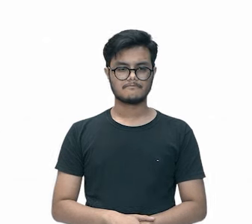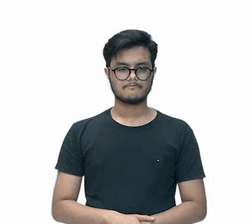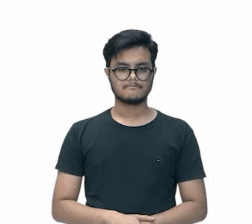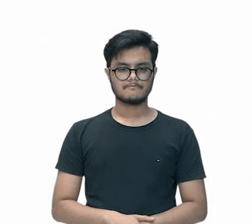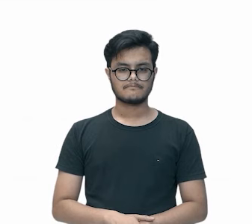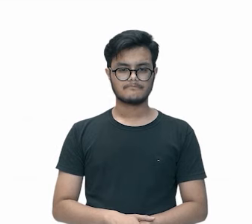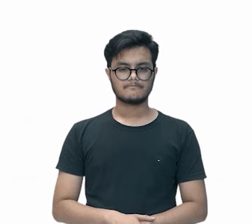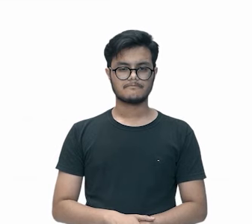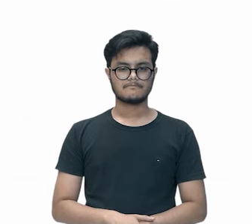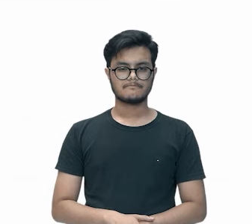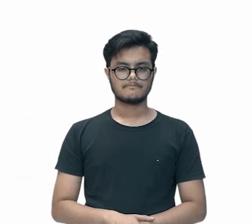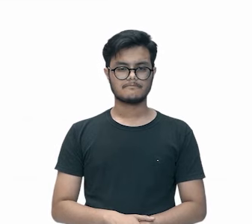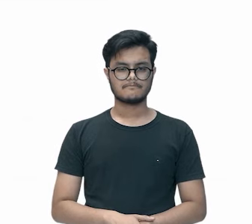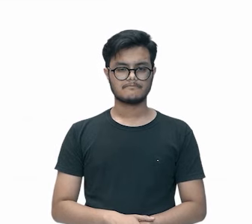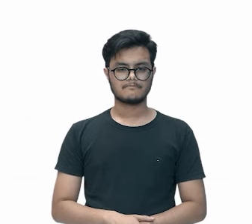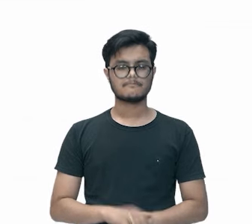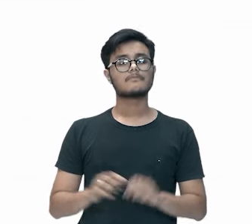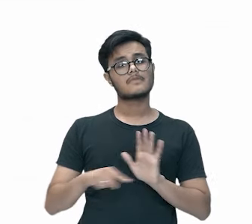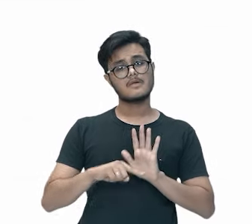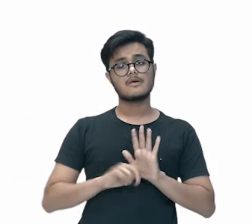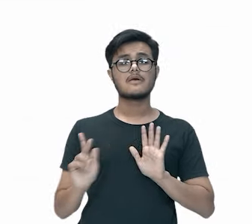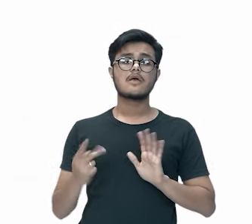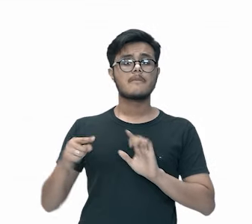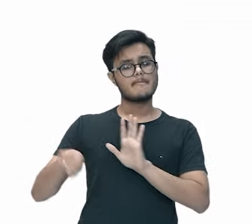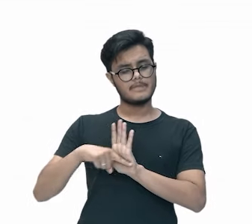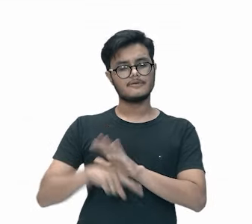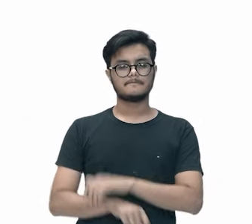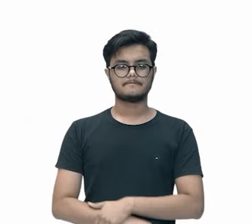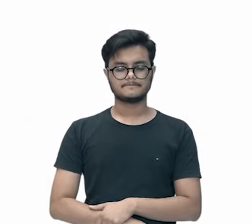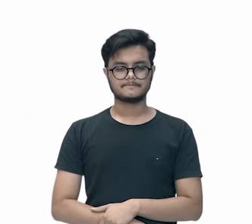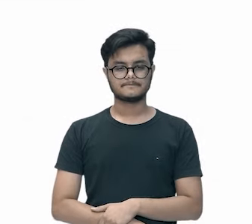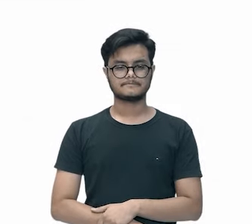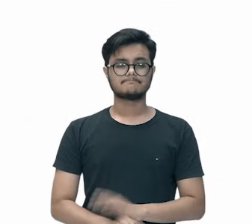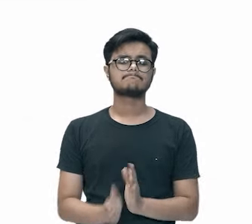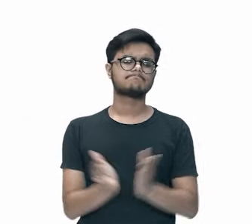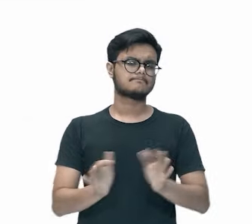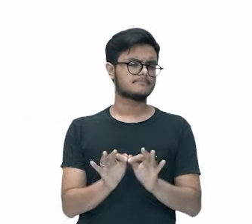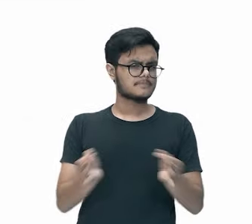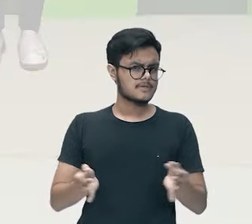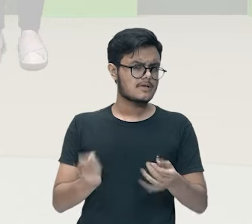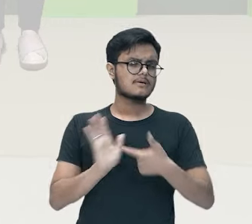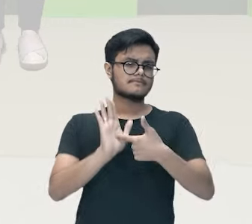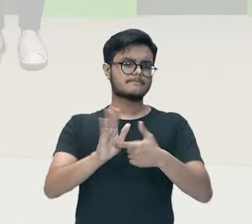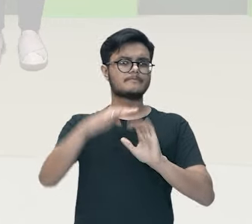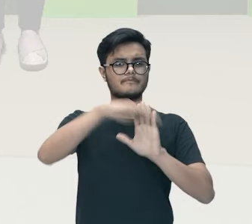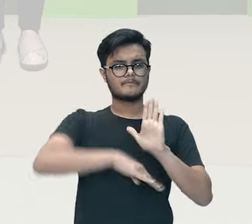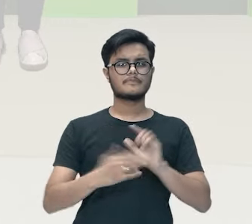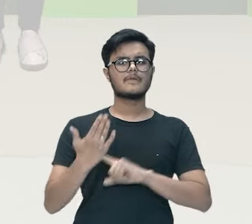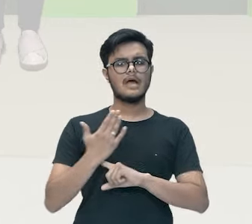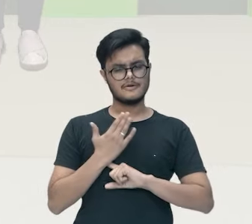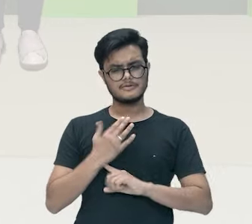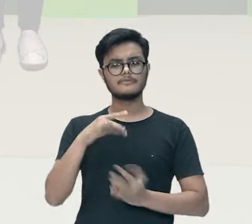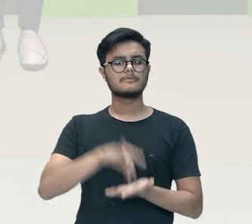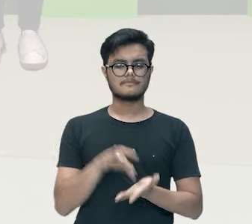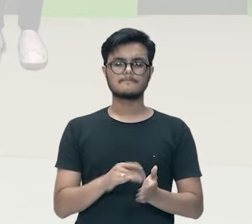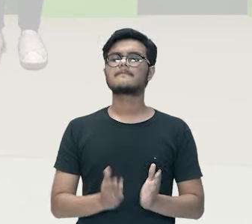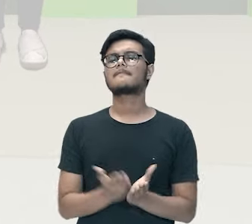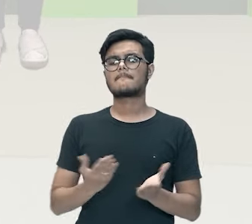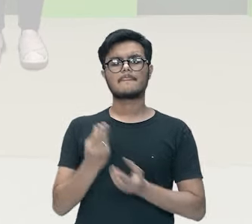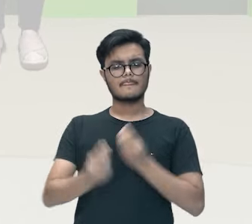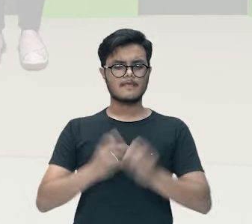gente também tem uma quantidade de hidrogênios menor, tá bom? Então, essas fórmulas gerais ajudam a gente a determinar a